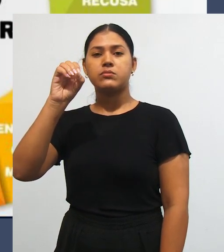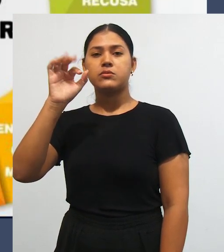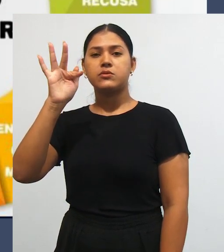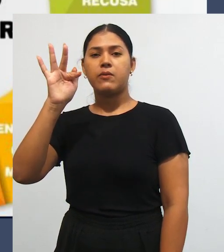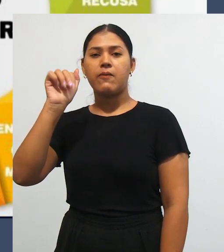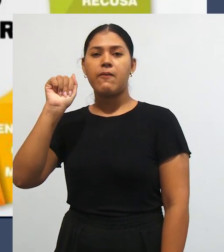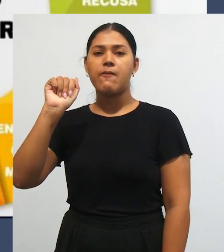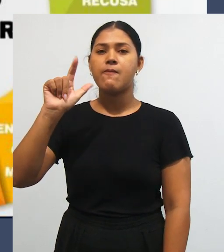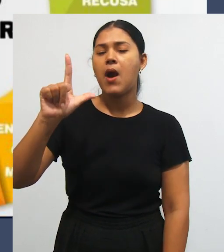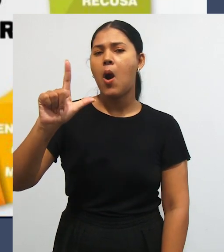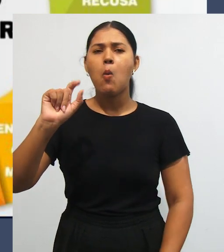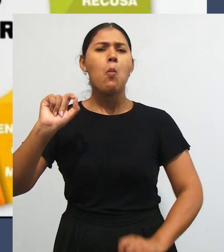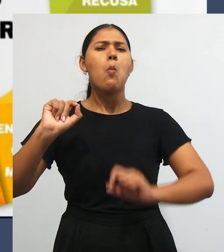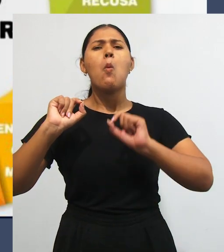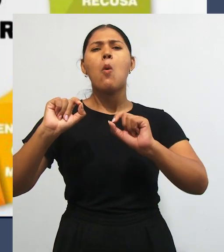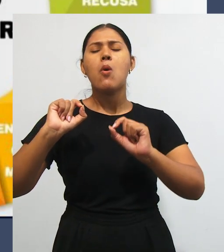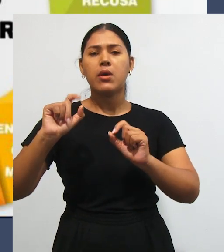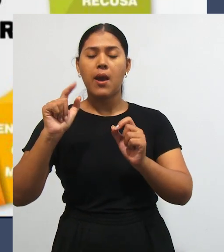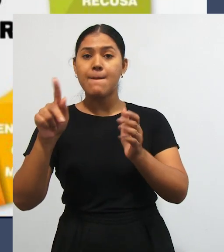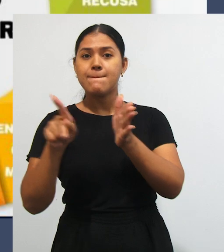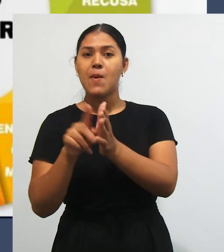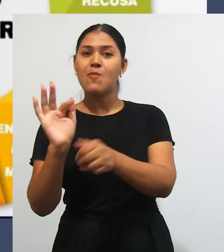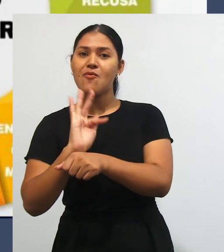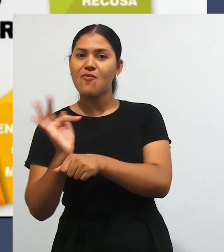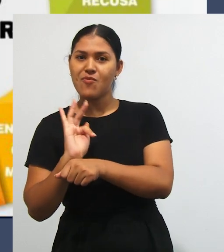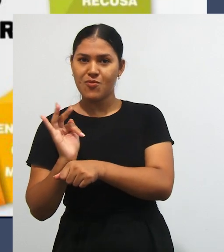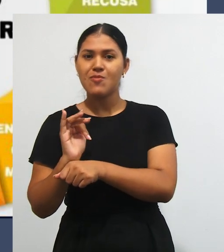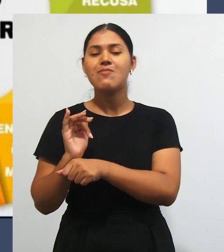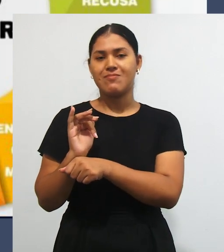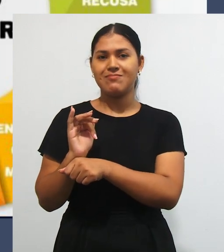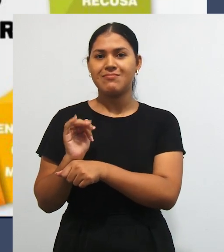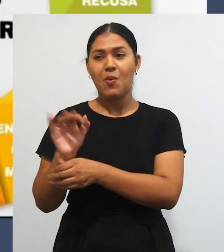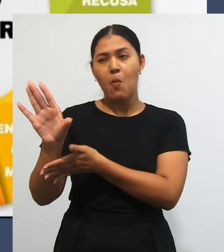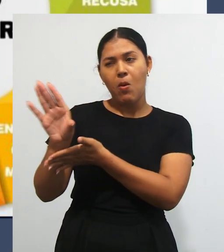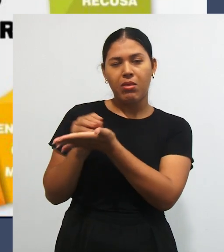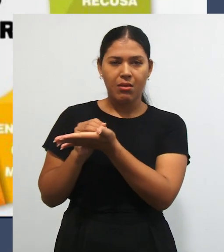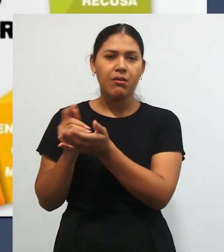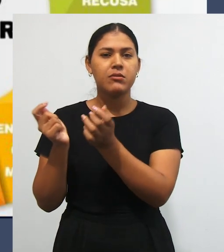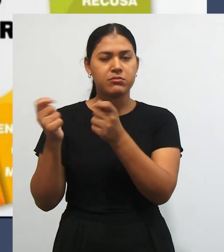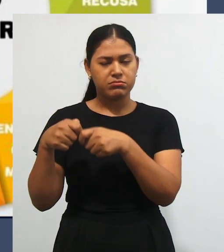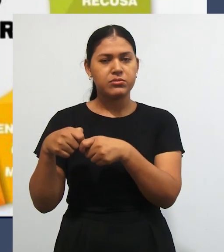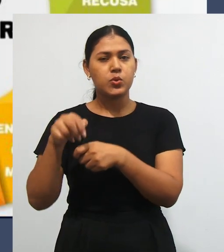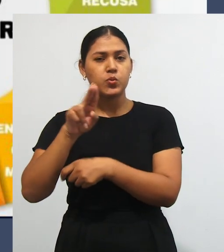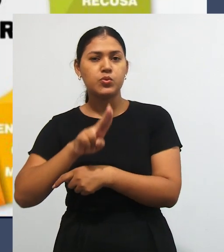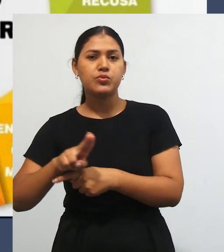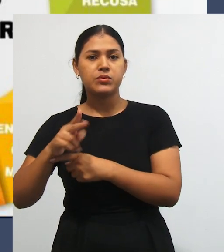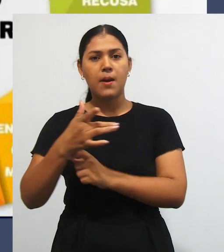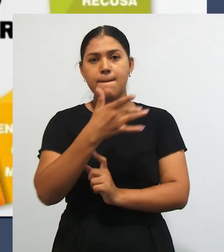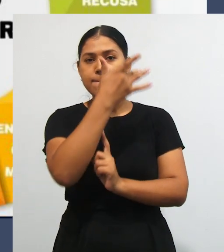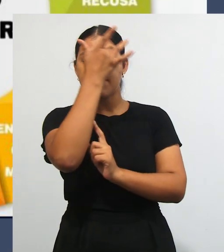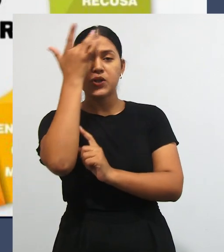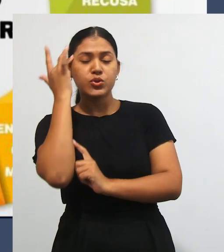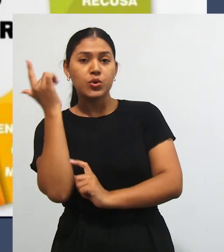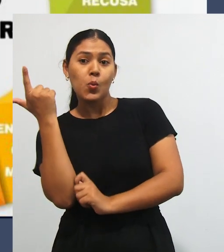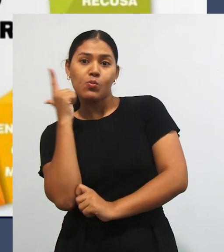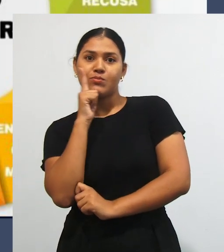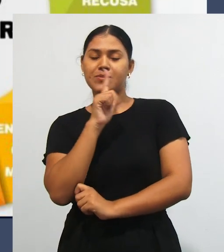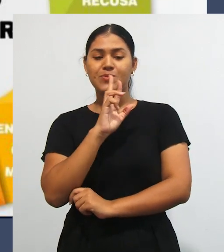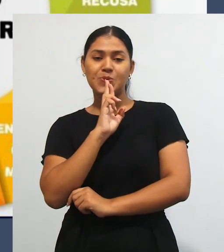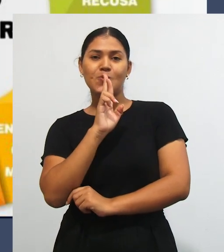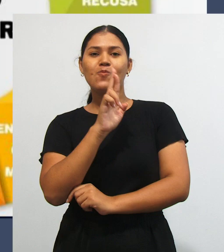transformado e transformador da realidade em que ele está. Ele altera essa